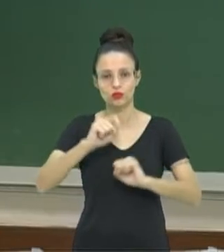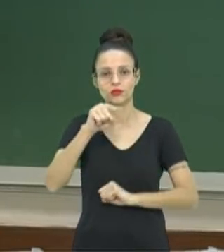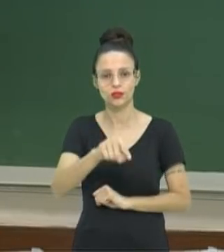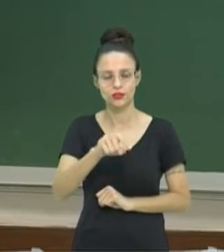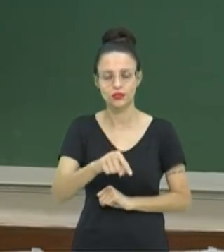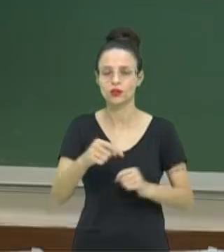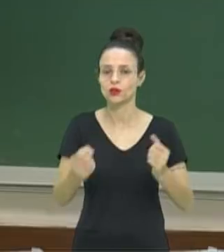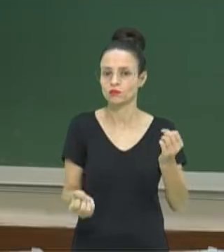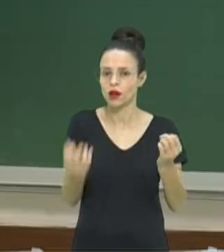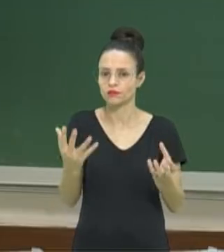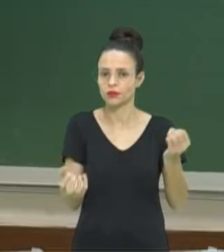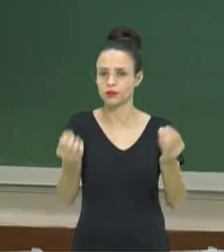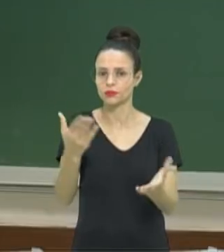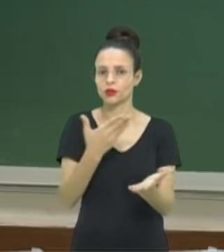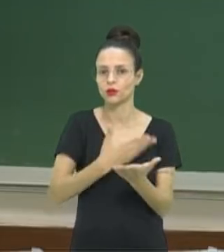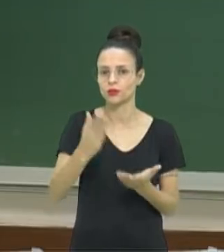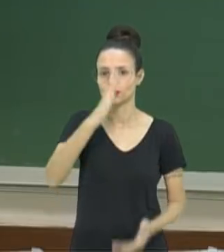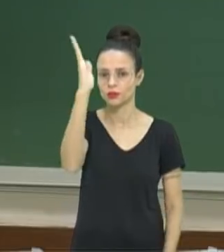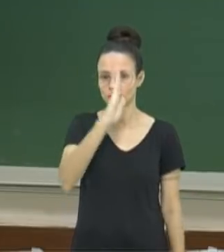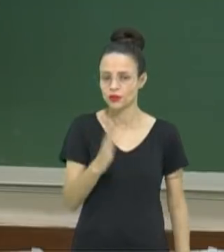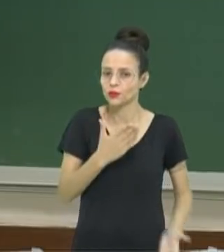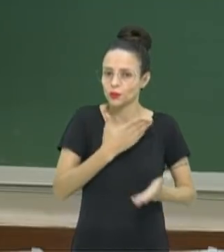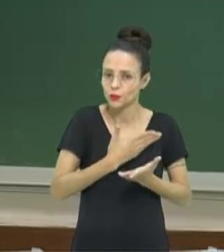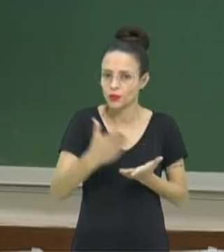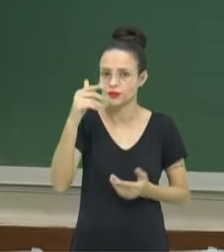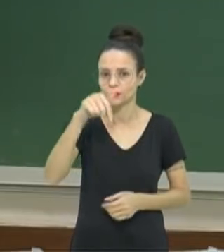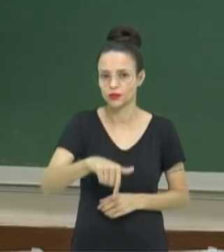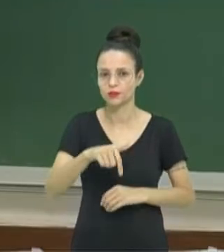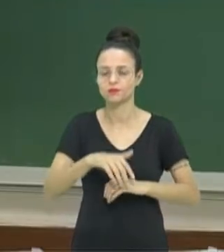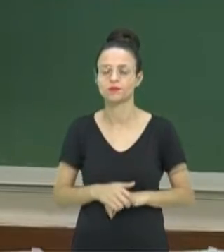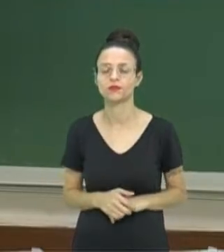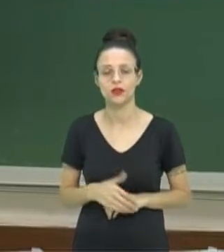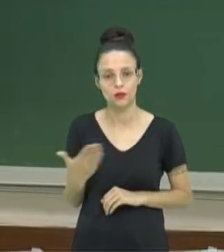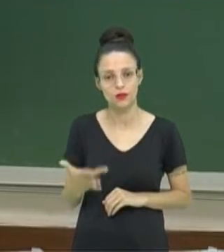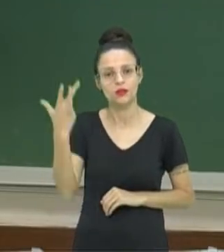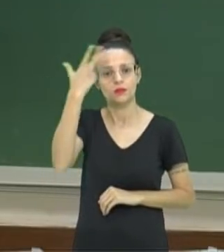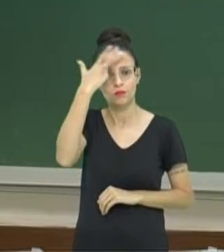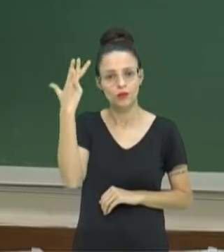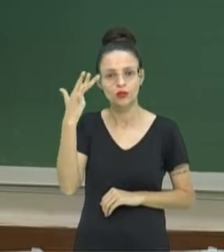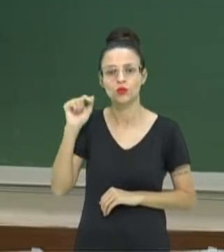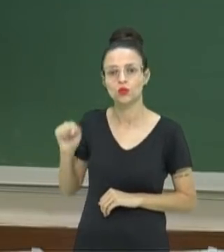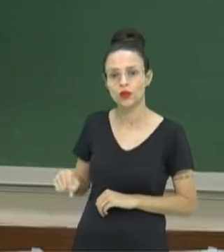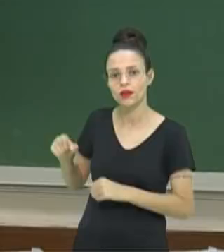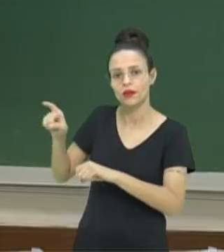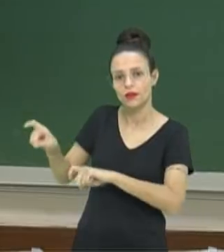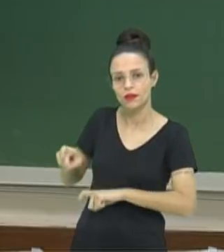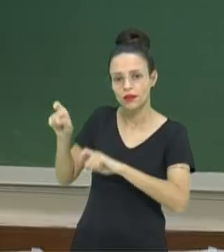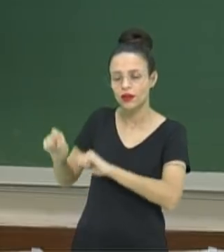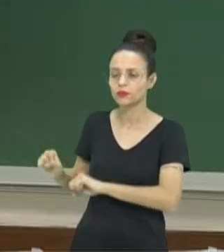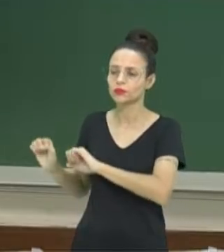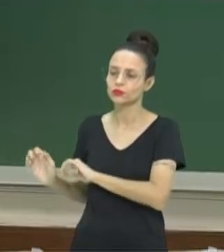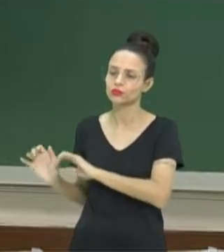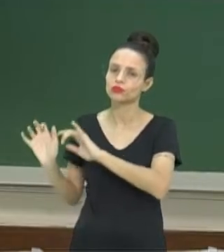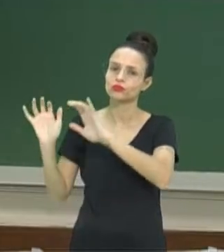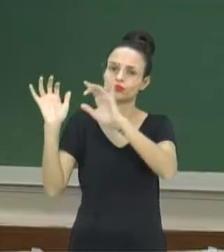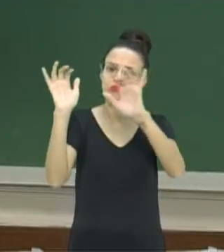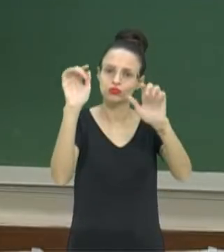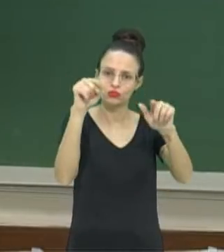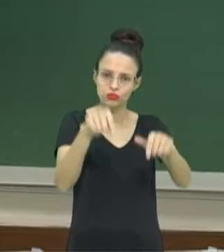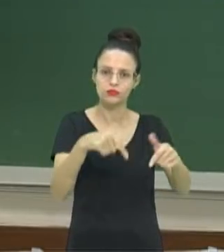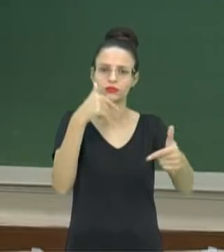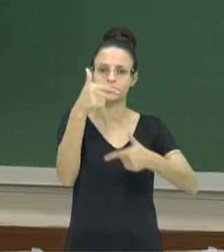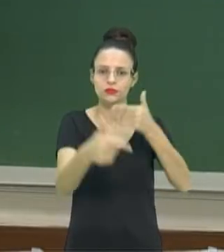se firmando e se acentuando no Brasil, iniciando no Brasil. E aí as pessoas vão sair do campo e vão ocupar os postos de